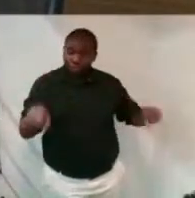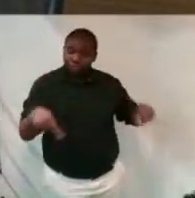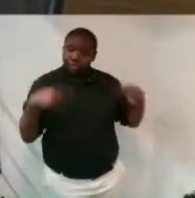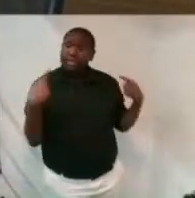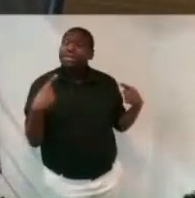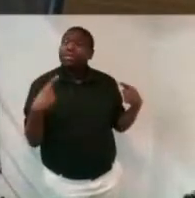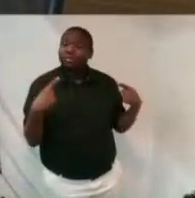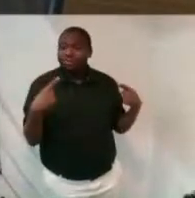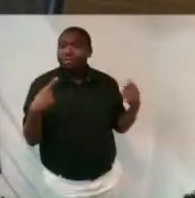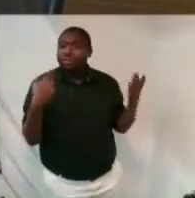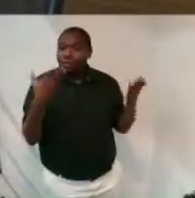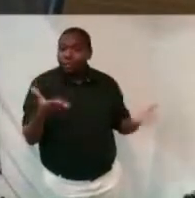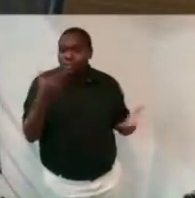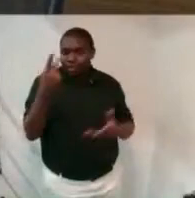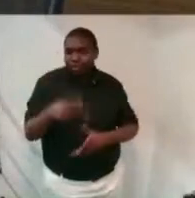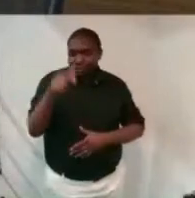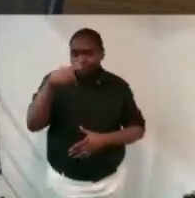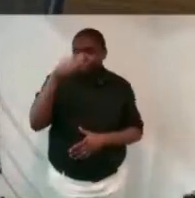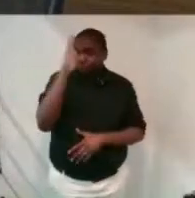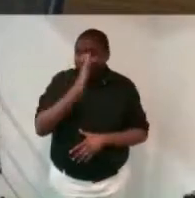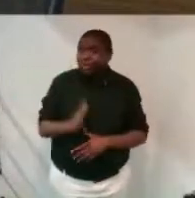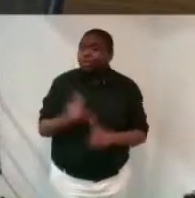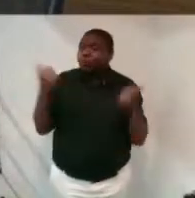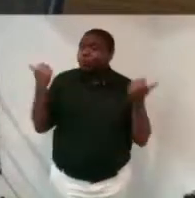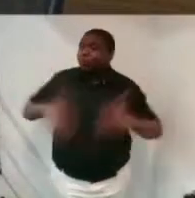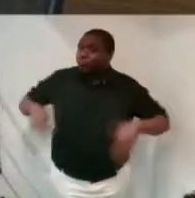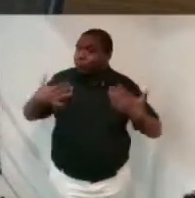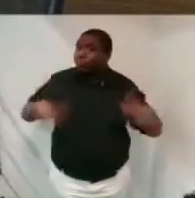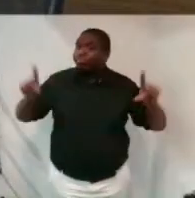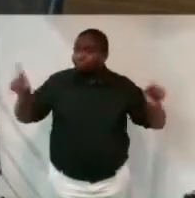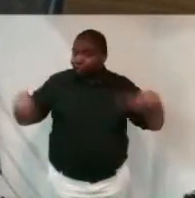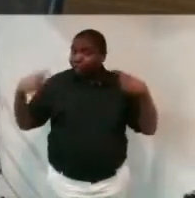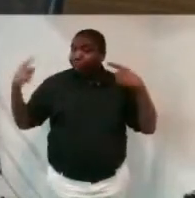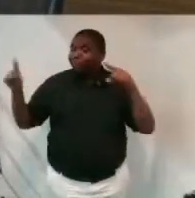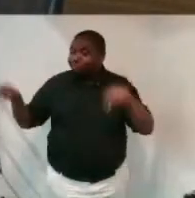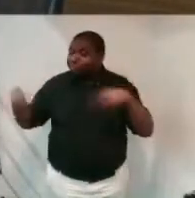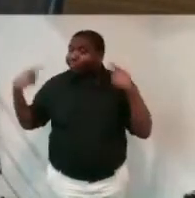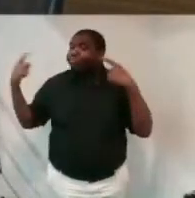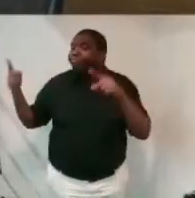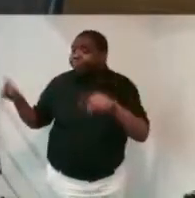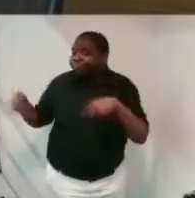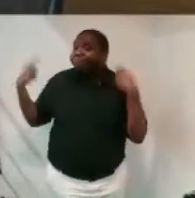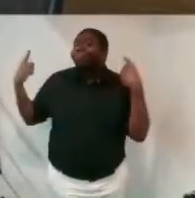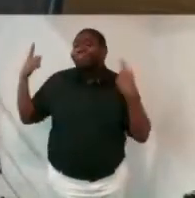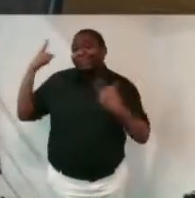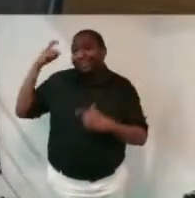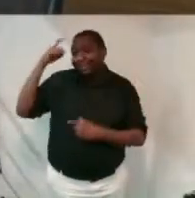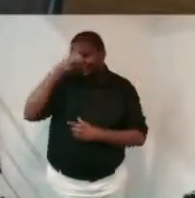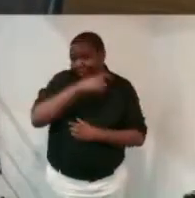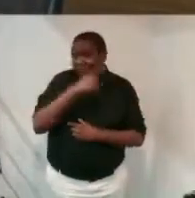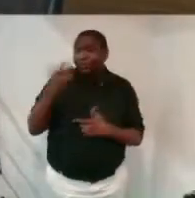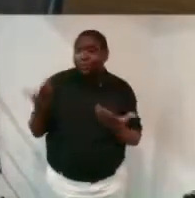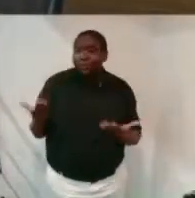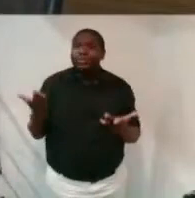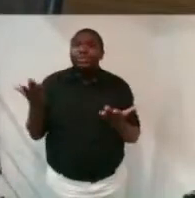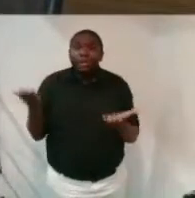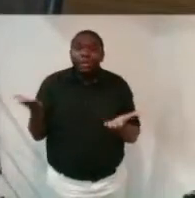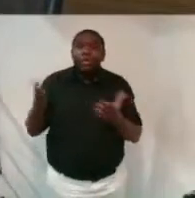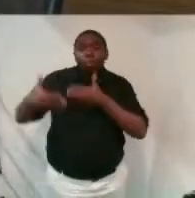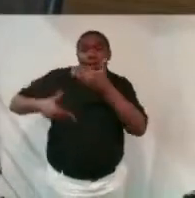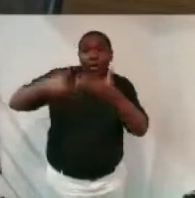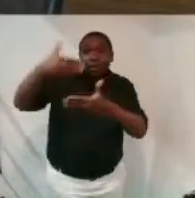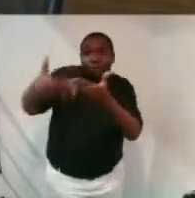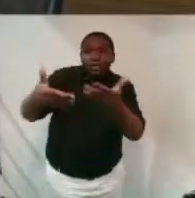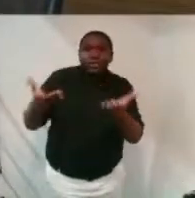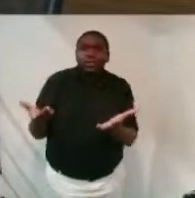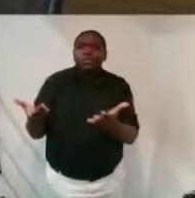resíduos urbanos no Brasil são muito grandes e advêm da sua composição extremamente complexa. Assim, o avanço da